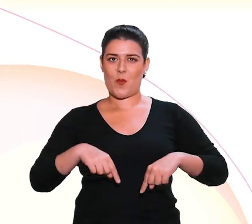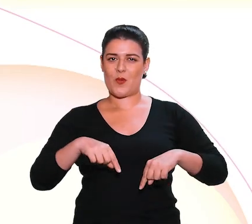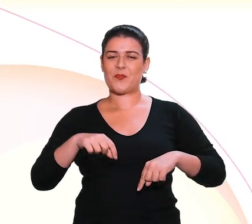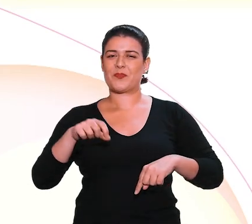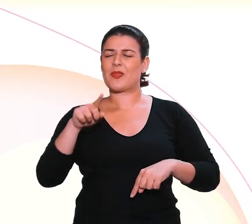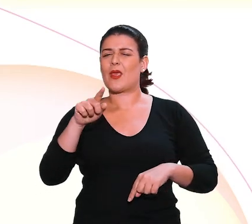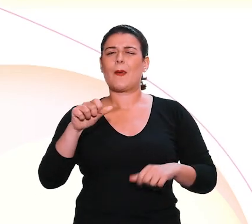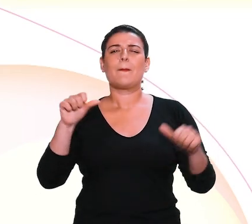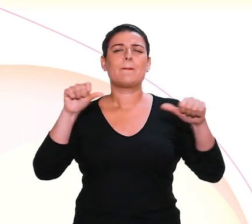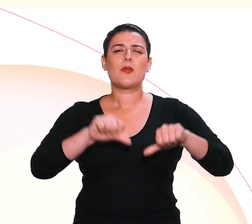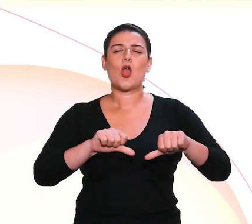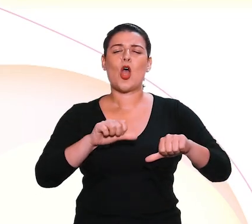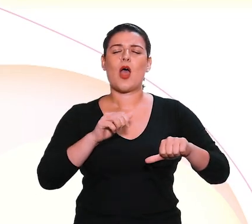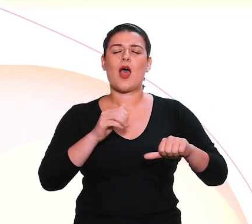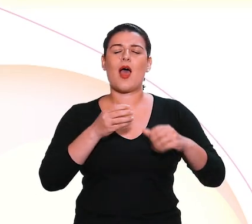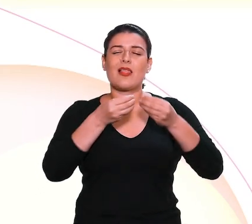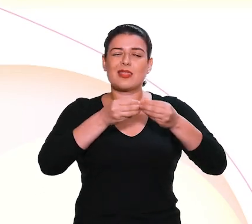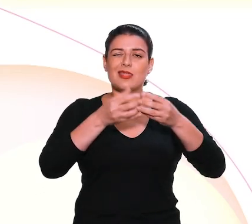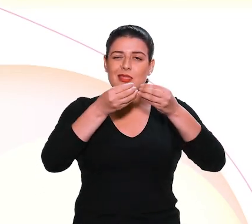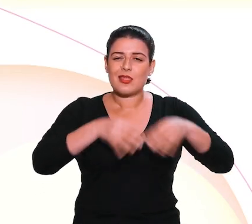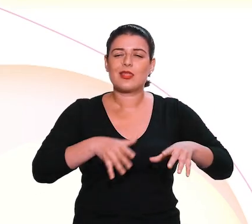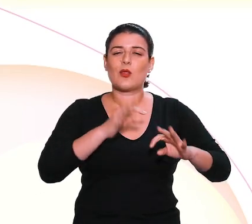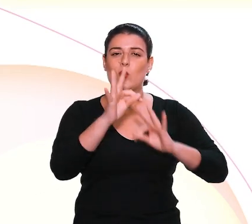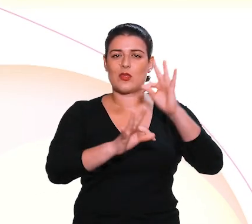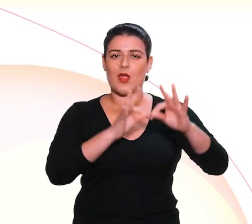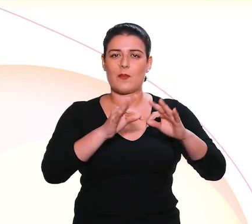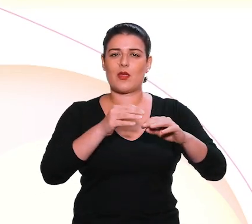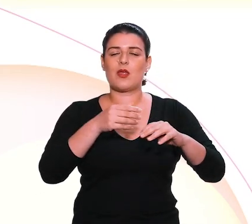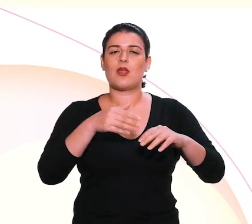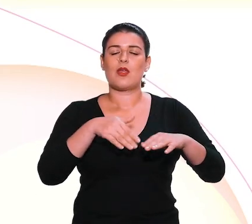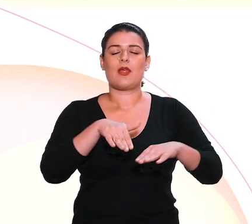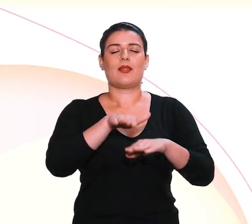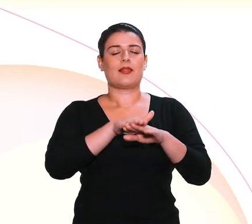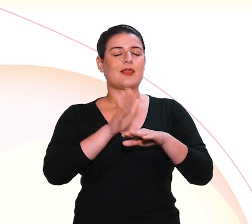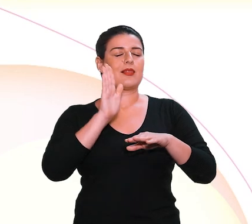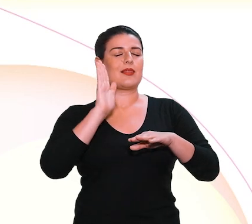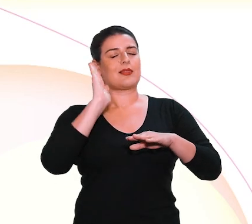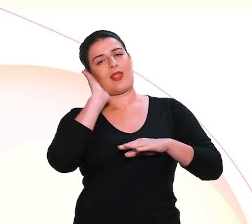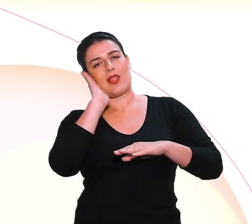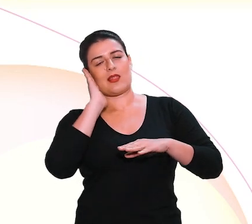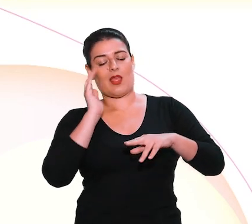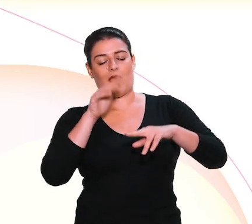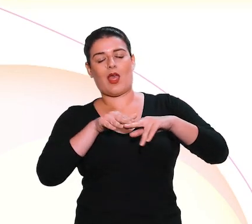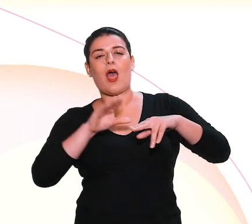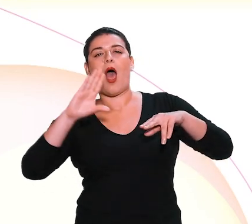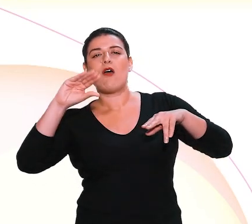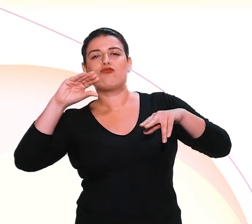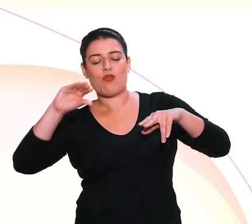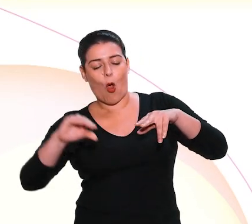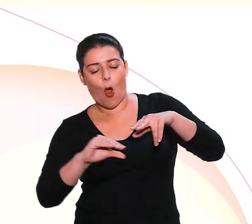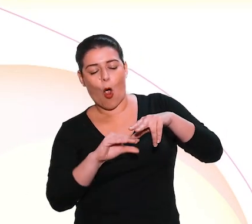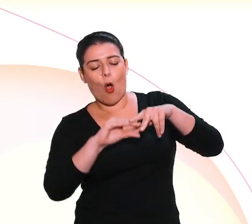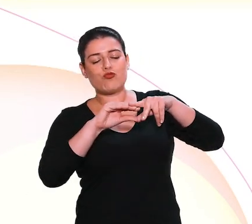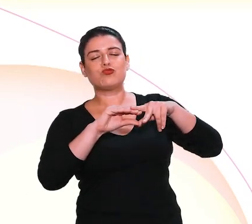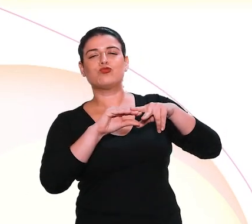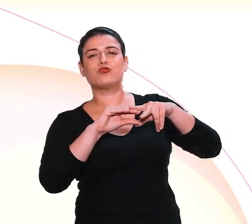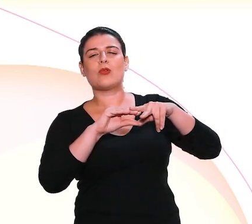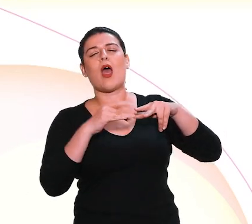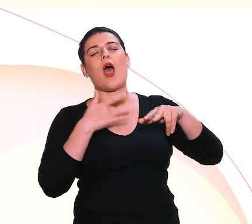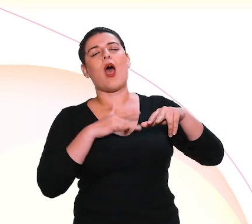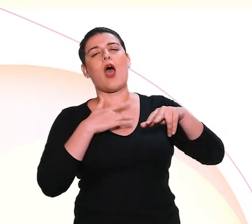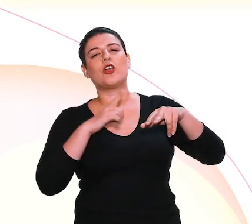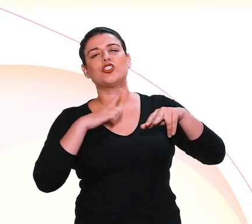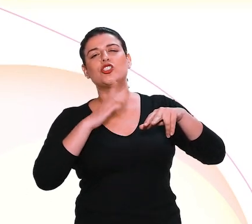das piores coisas que ele pode fazer é ele está deitado, coloca uma almofadinha embaixo da coxa para ficar confortável, embaixo do joelho, porque, coitado, ele sofreu